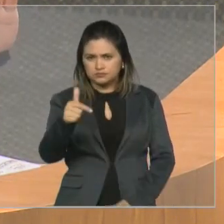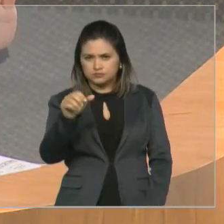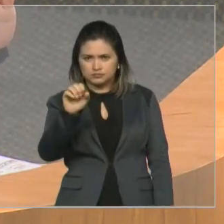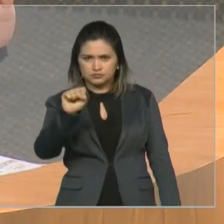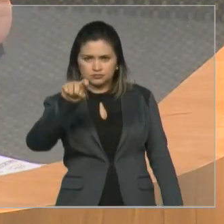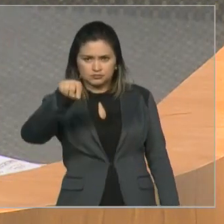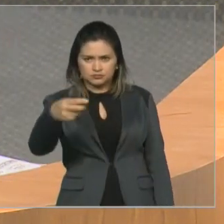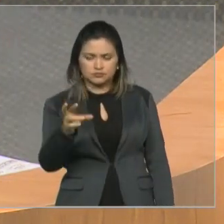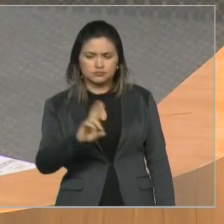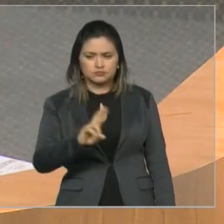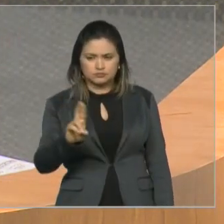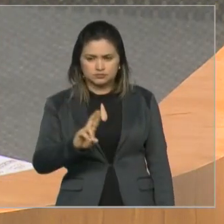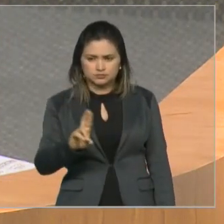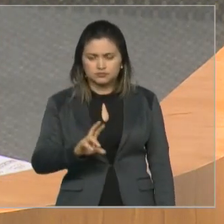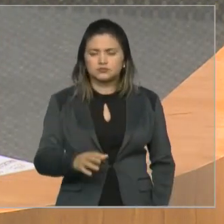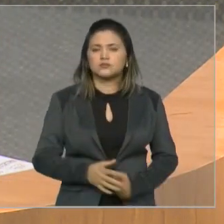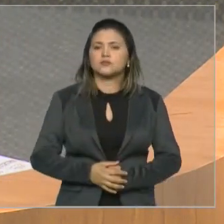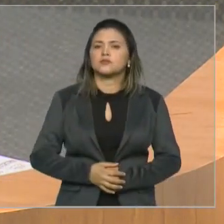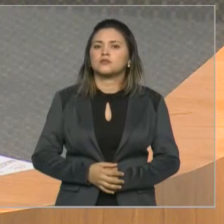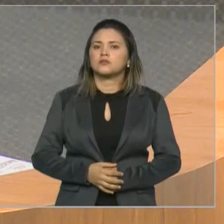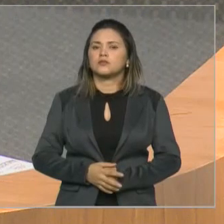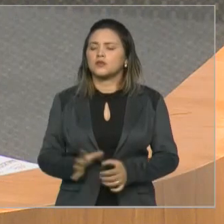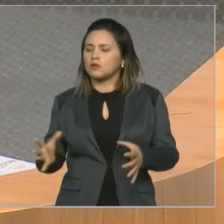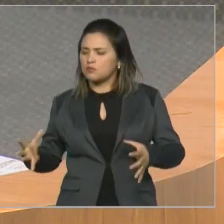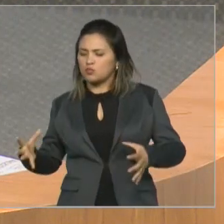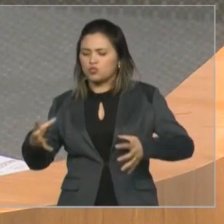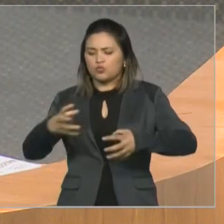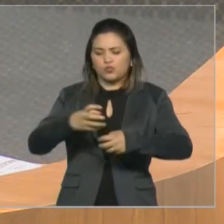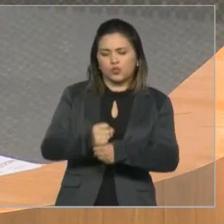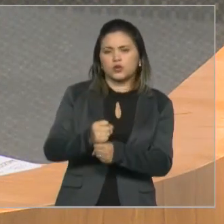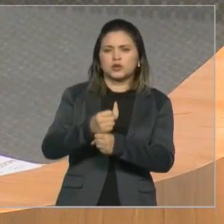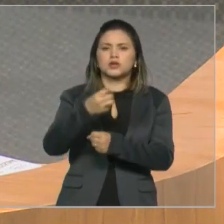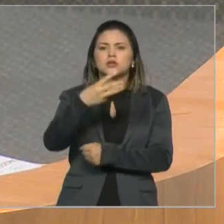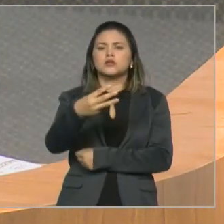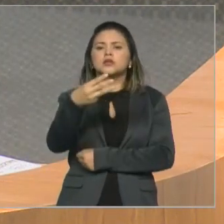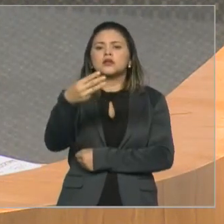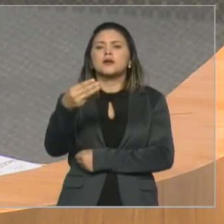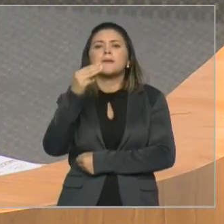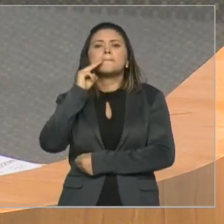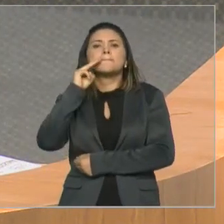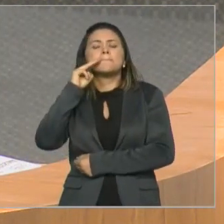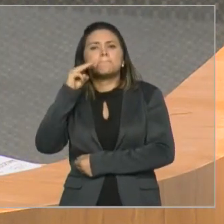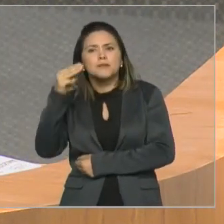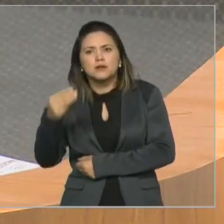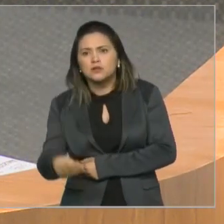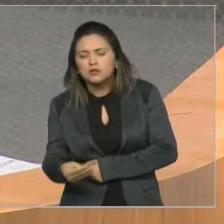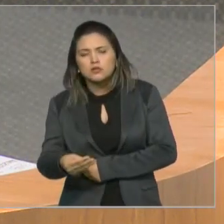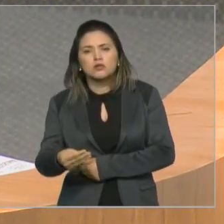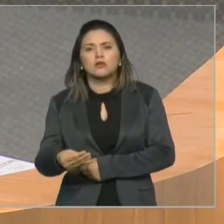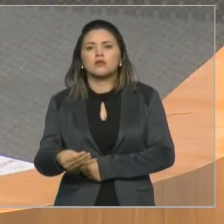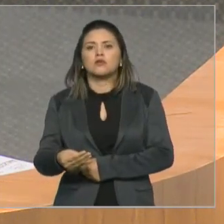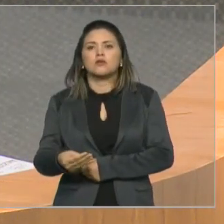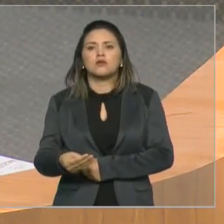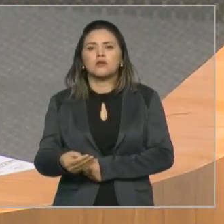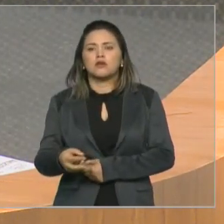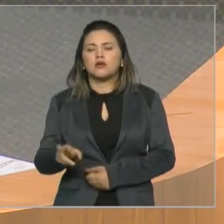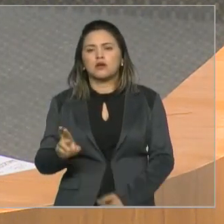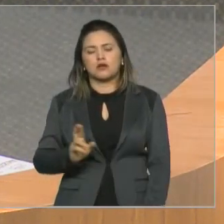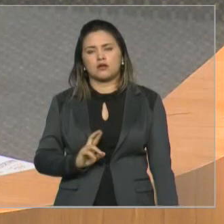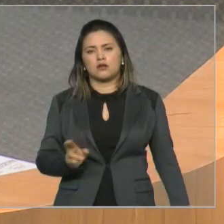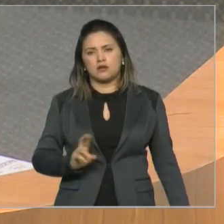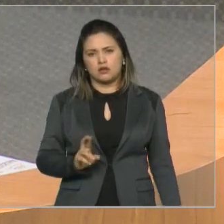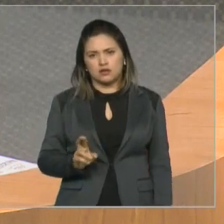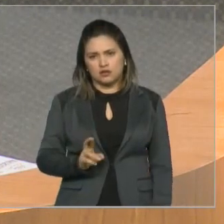reais, fez uma suplementação em 33 milhões de reais, e logo após a suplementação, com dispensa de